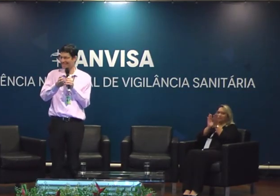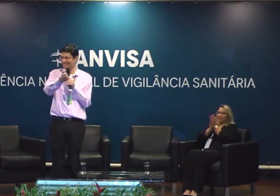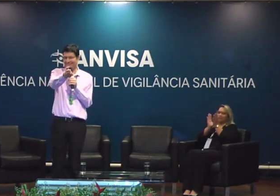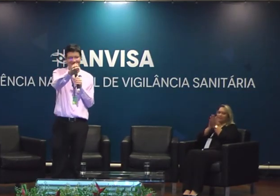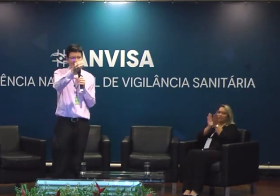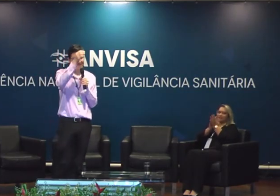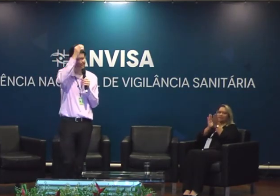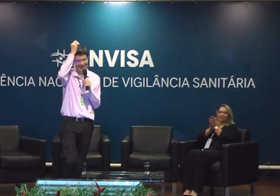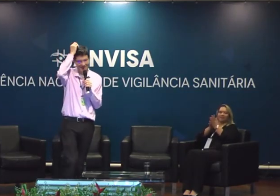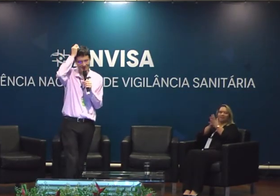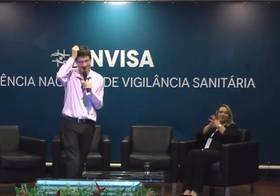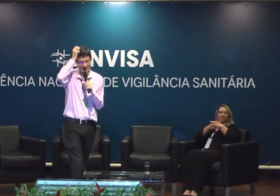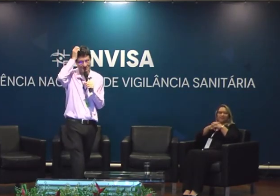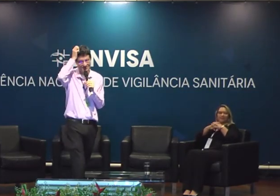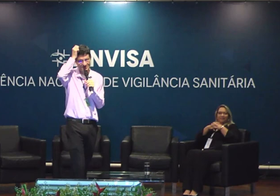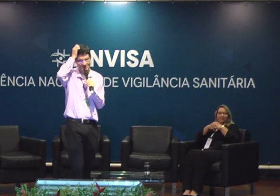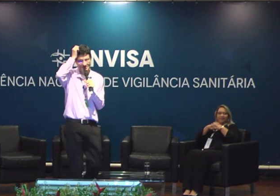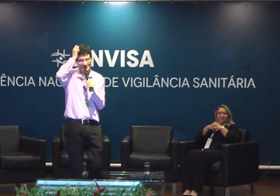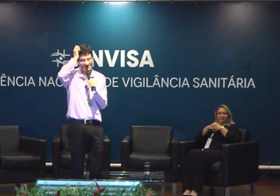Renata.